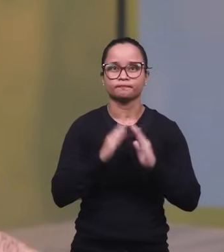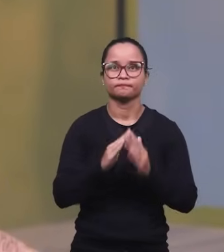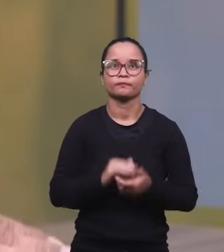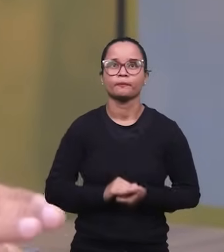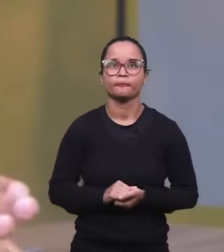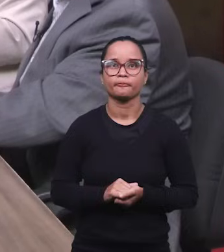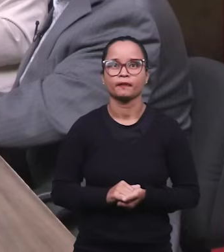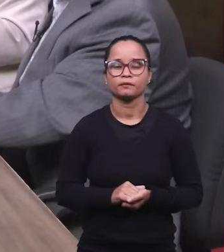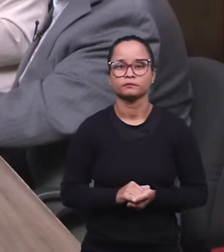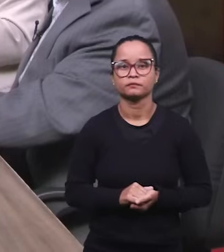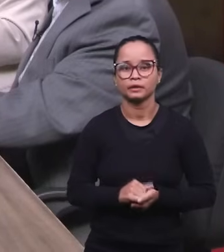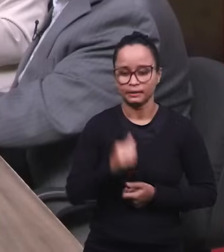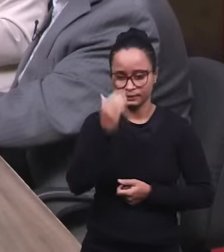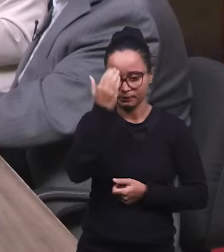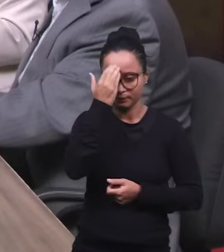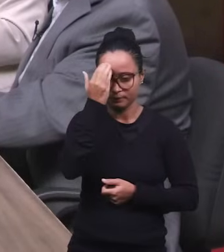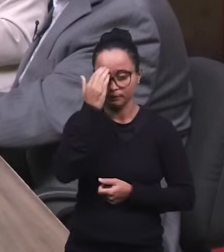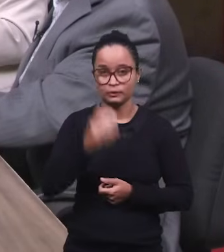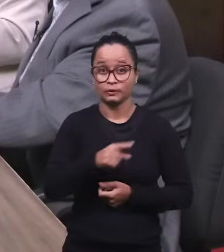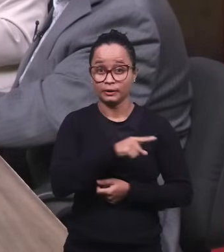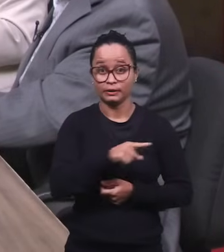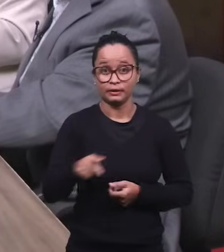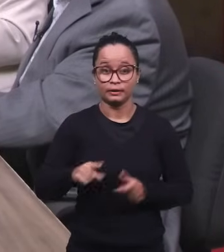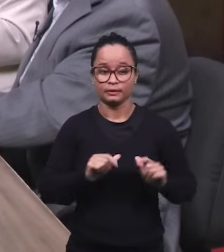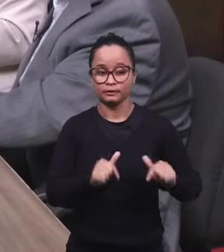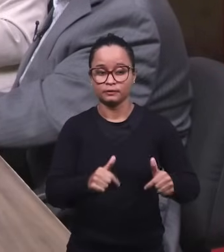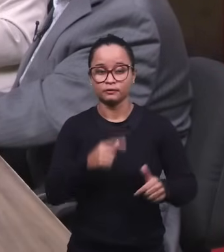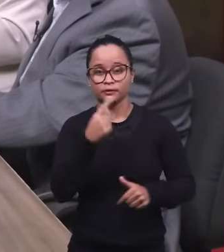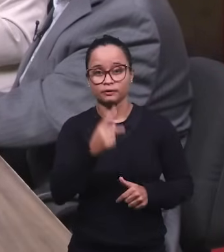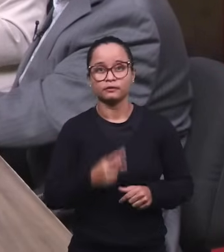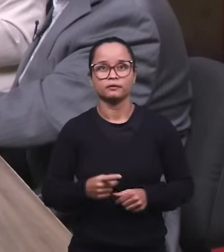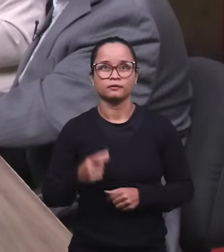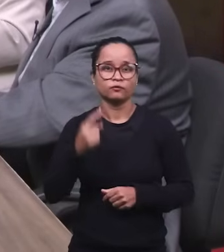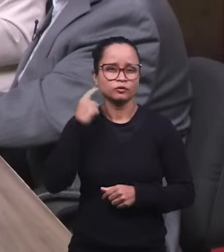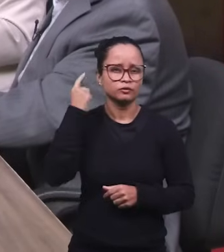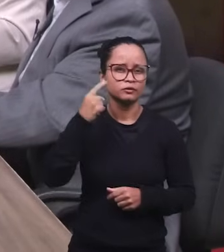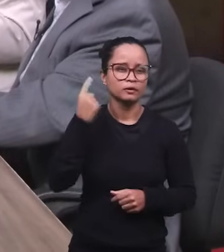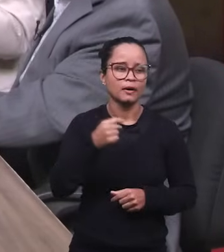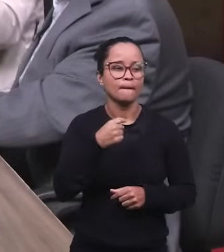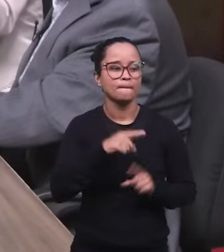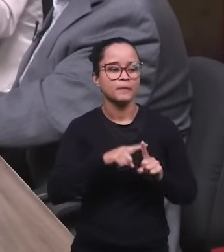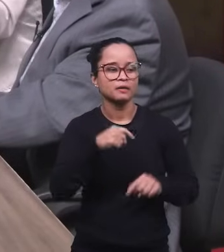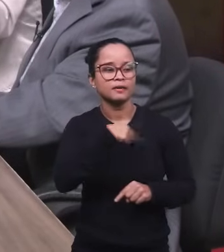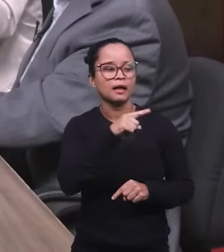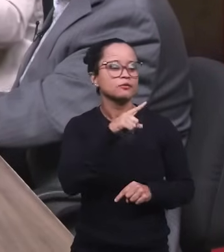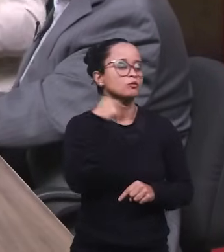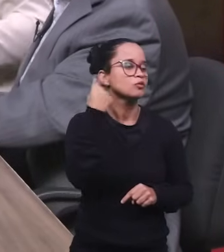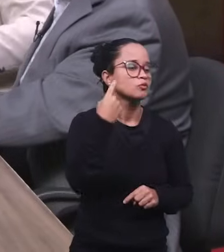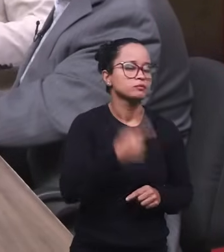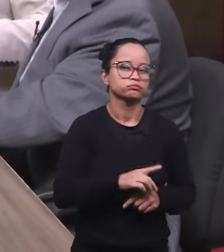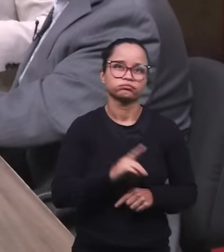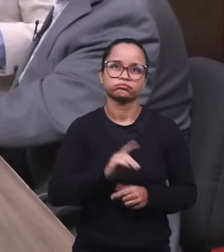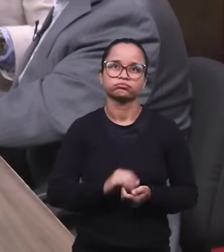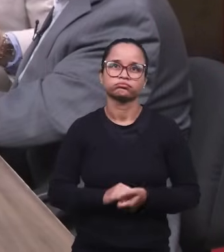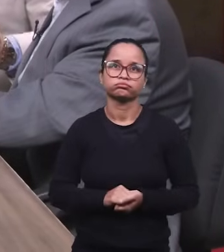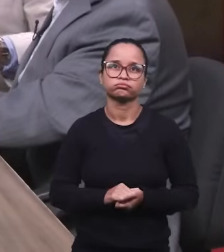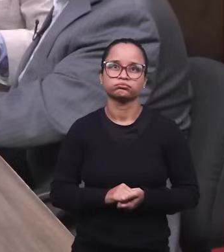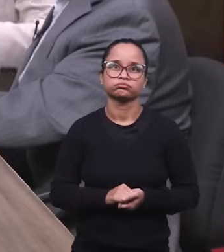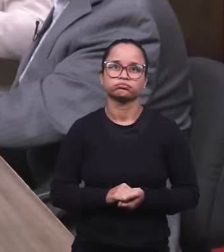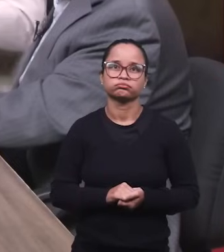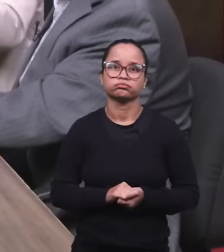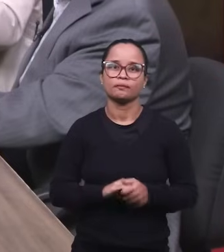no lar. Ela entendeu que a atitude dele foi uma atitude louca, Isso. mas não foi lá chamar ele de Não louco. foi. Ela, O nome já